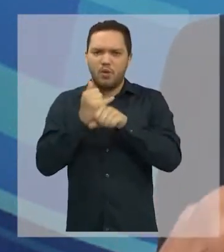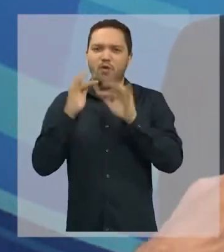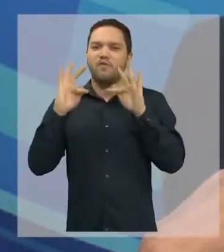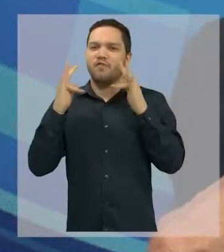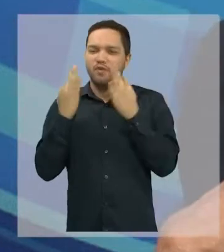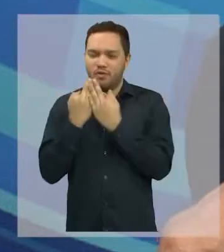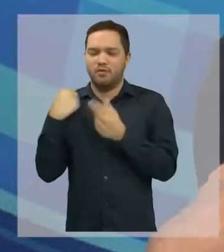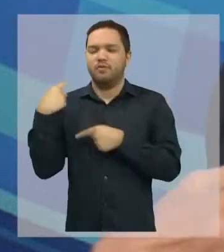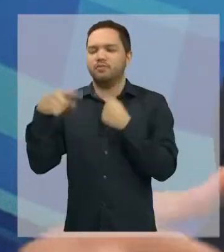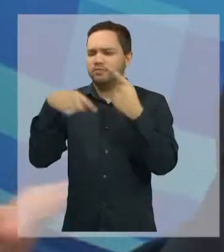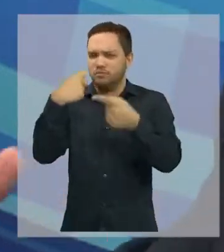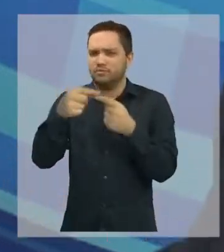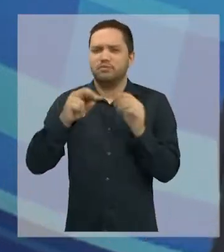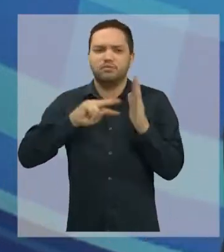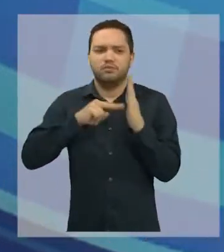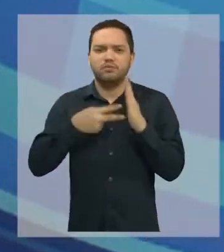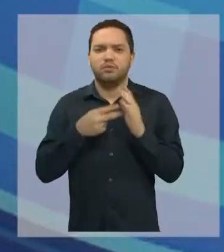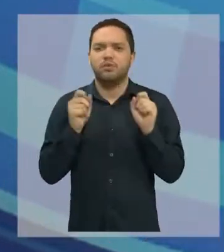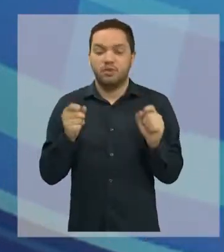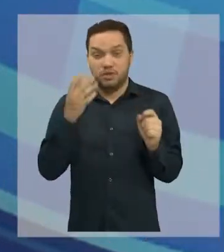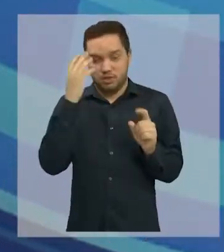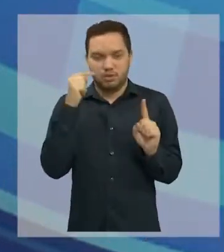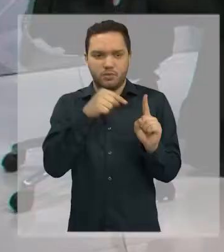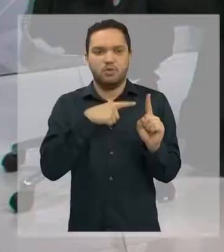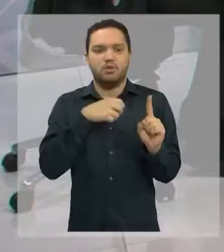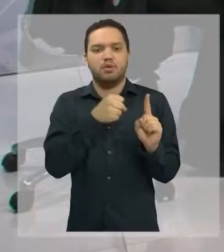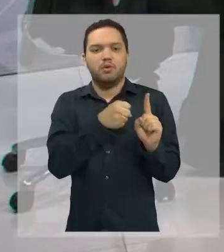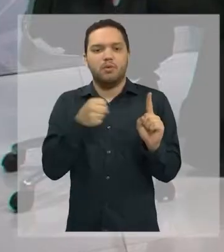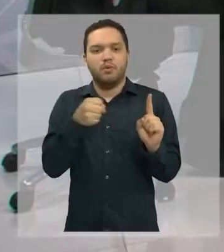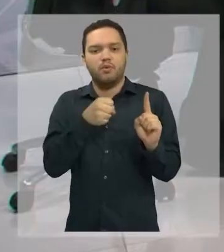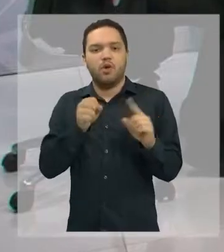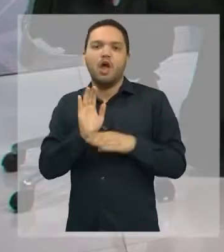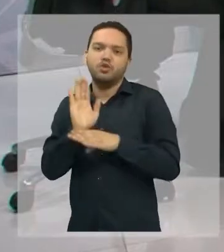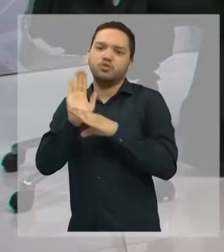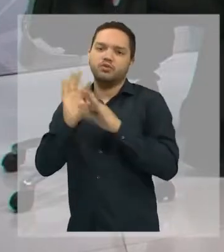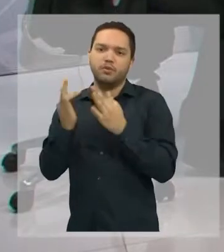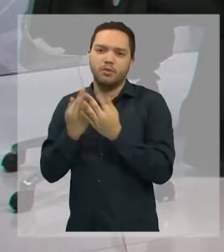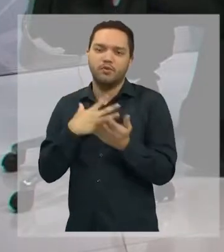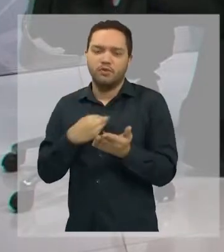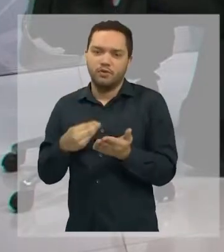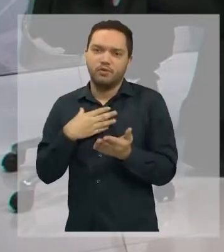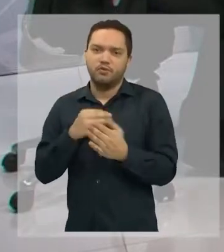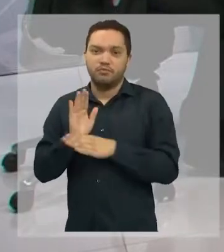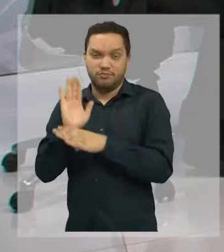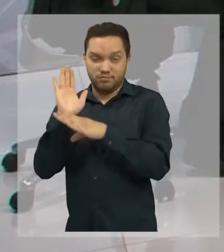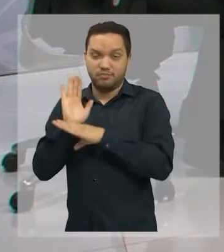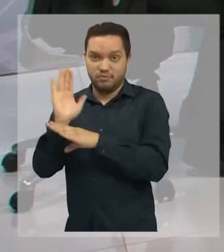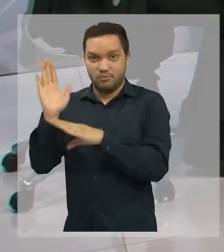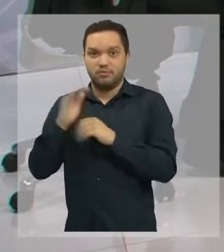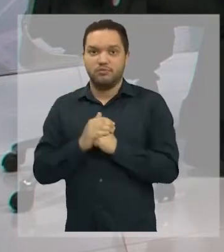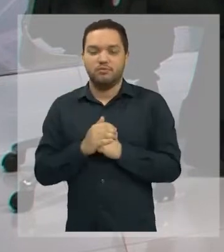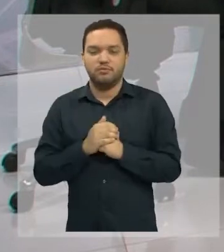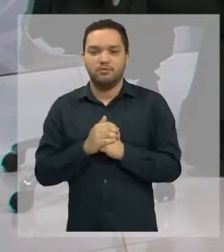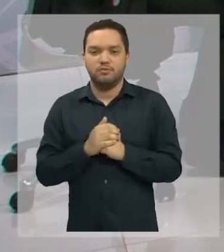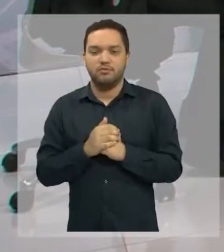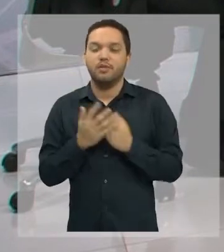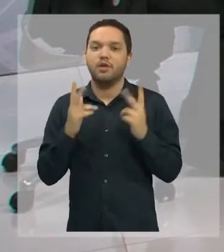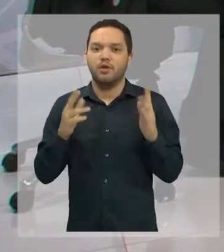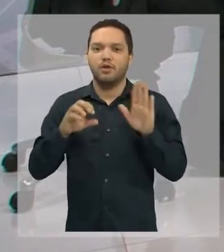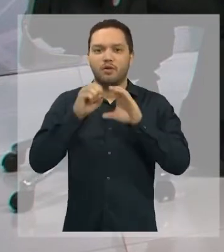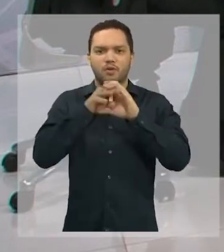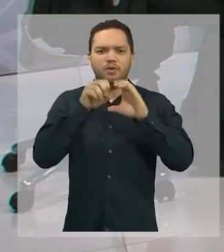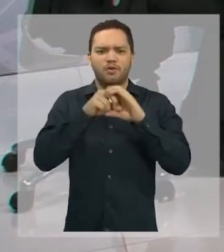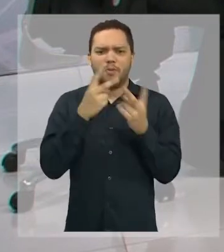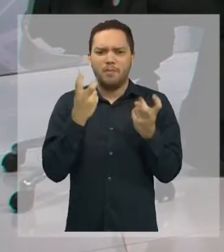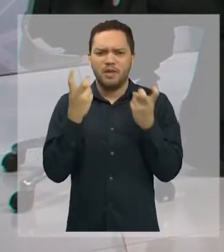É claro que toda pessoa que tem uma posição de poder favorece os seus filhos. Então, se você olhar para a Rede Globo, todo